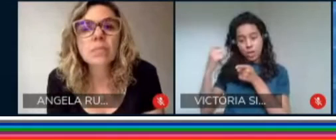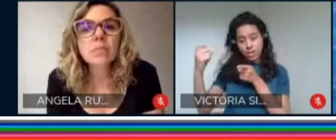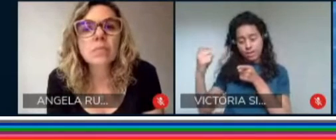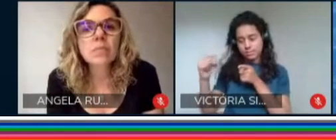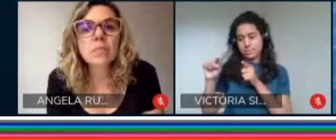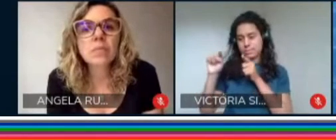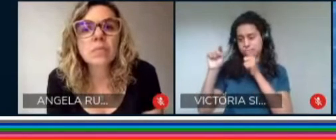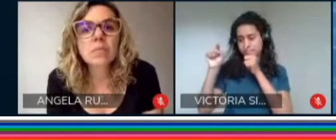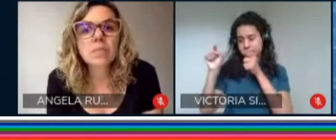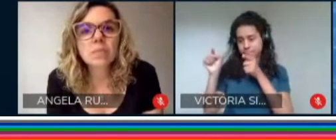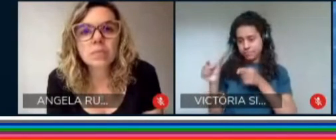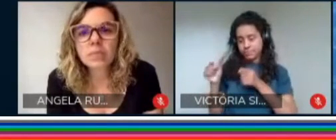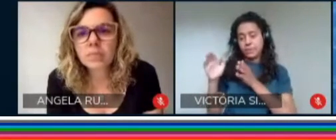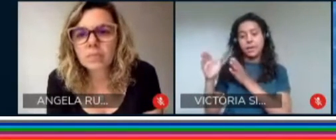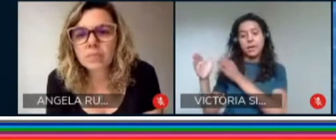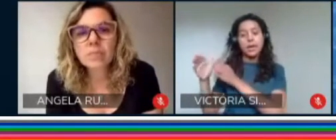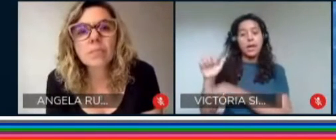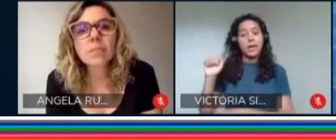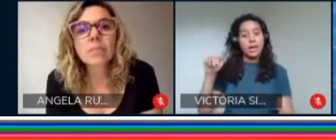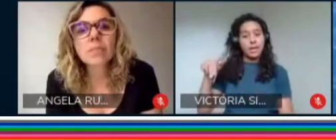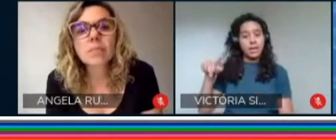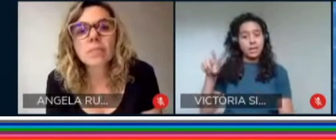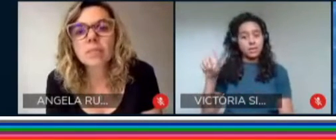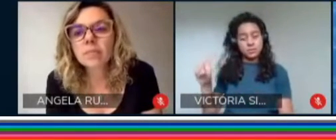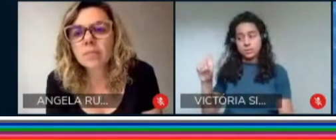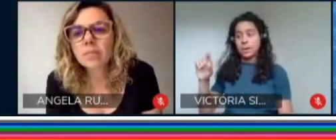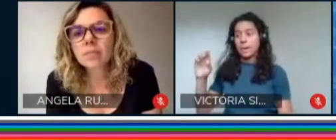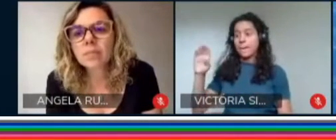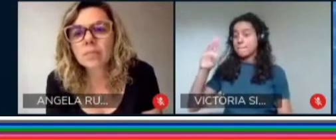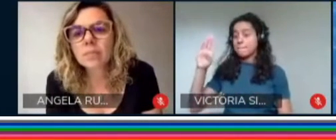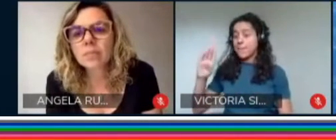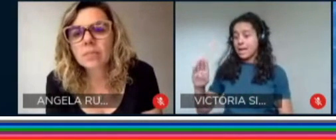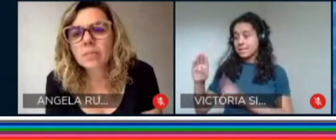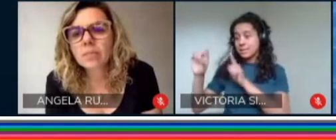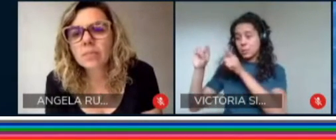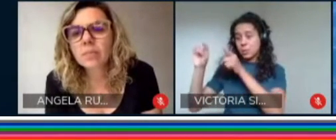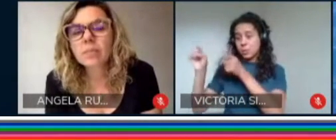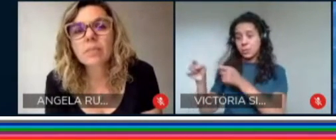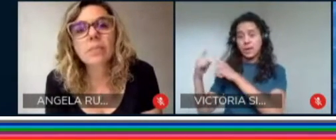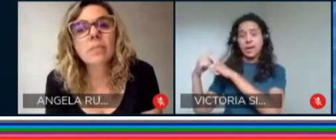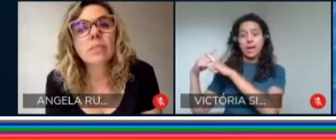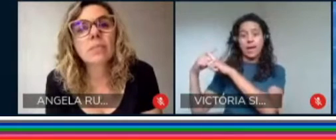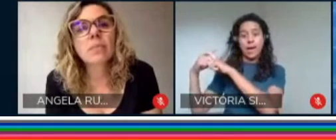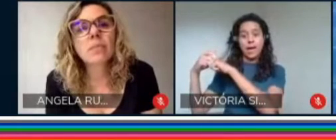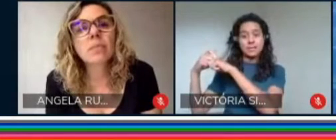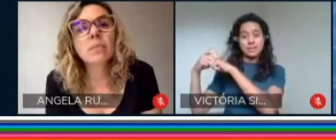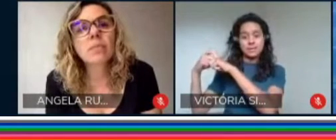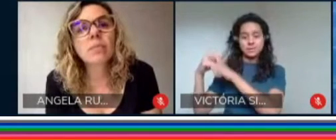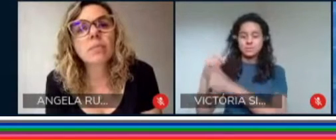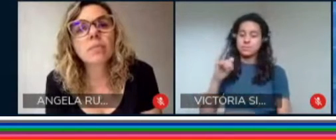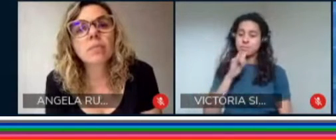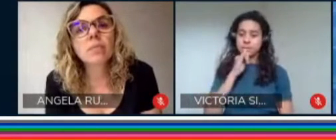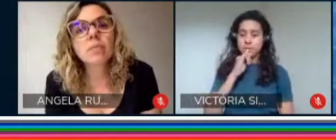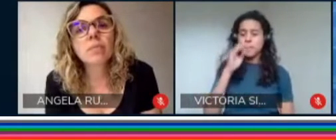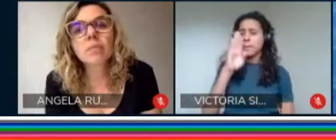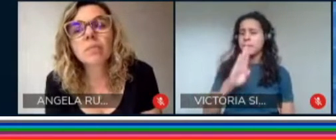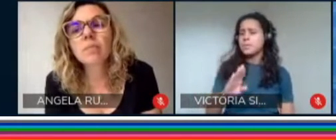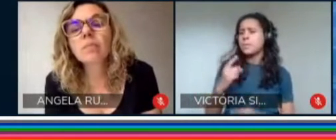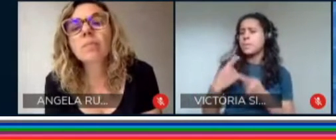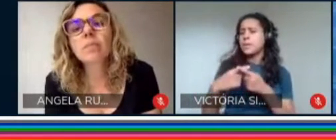que é o termo específico, and Brasil, e daí o Brasil com asterisco, por quê? Porque eu posso